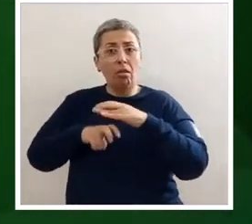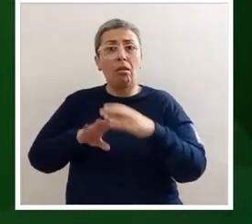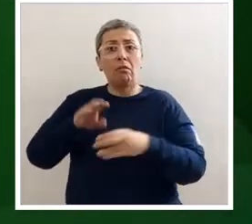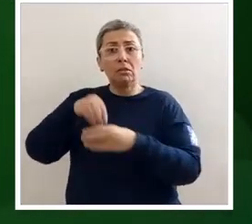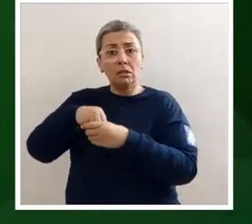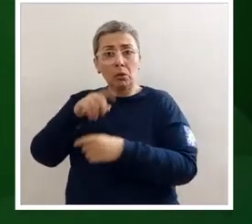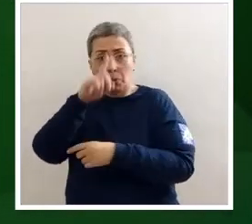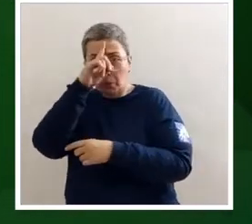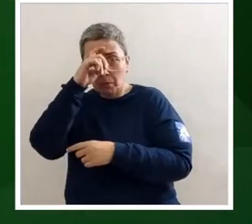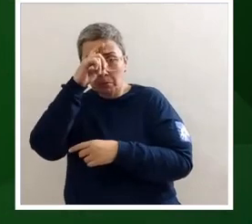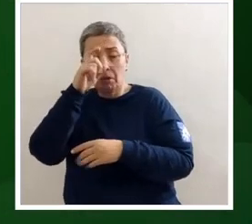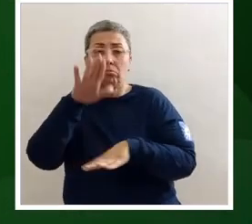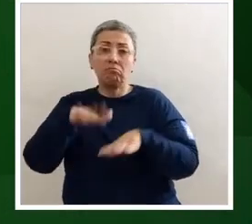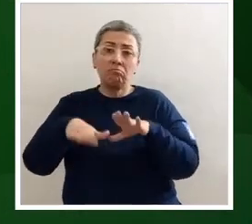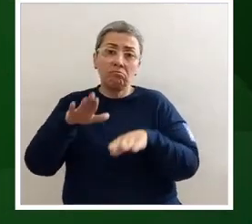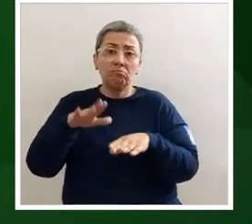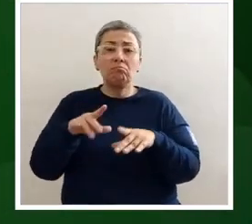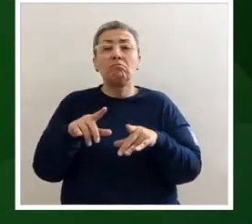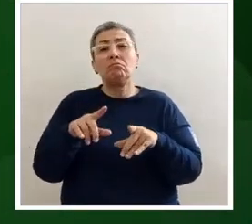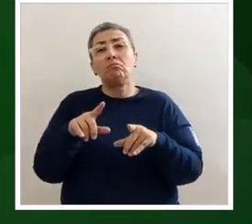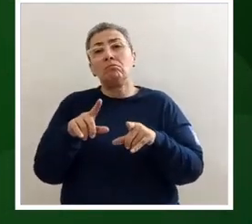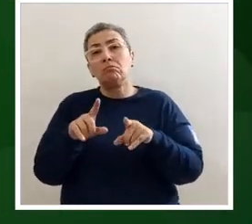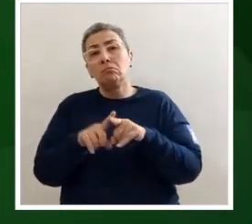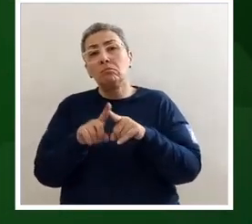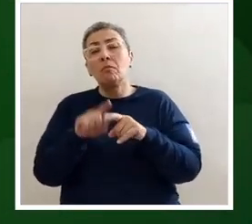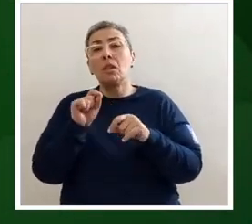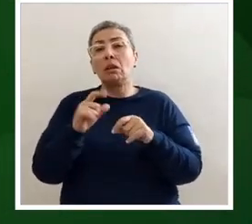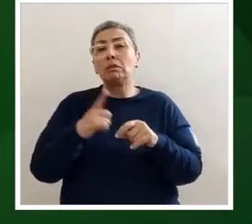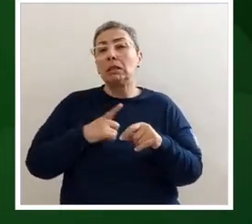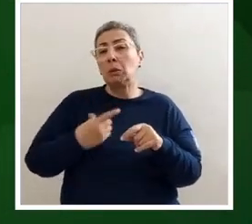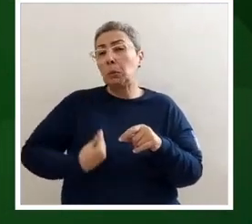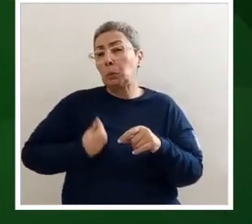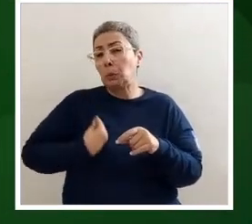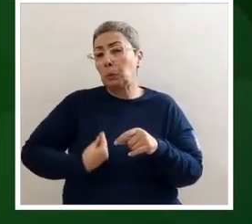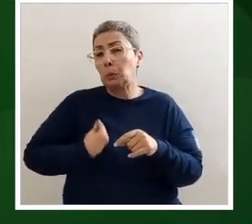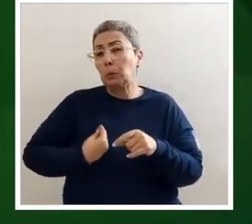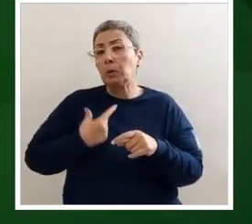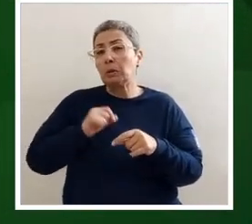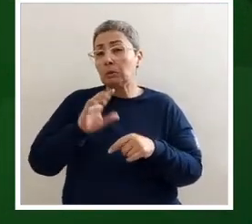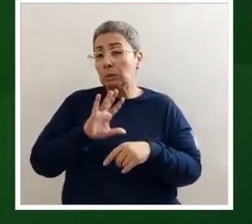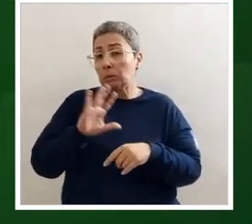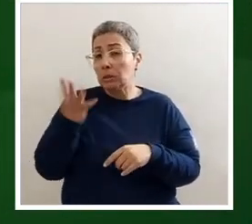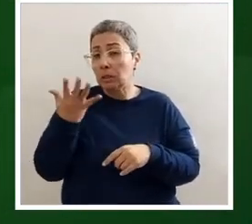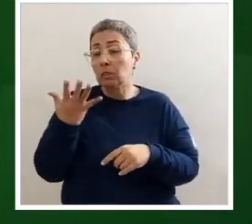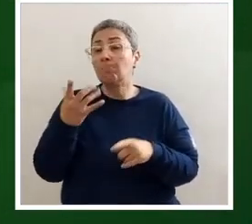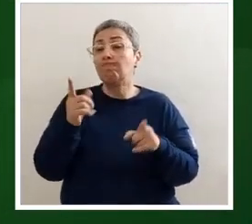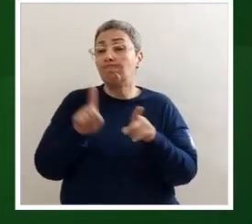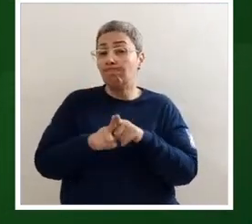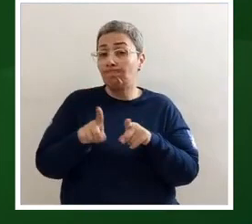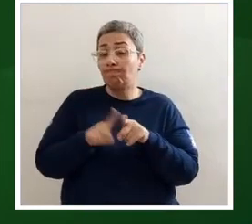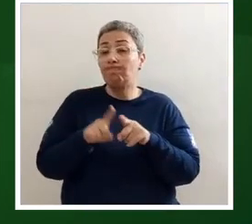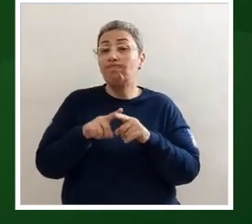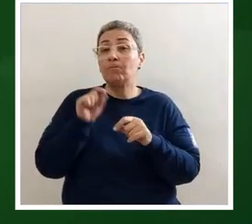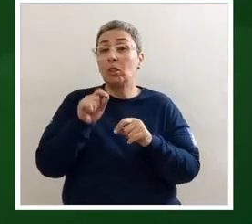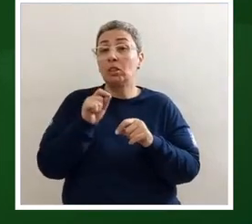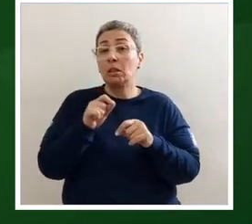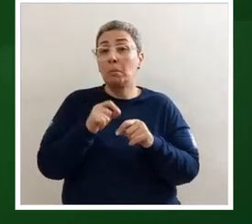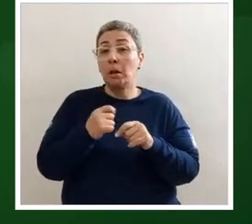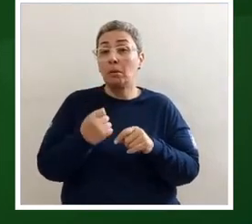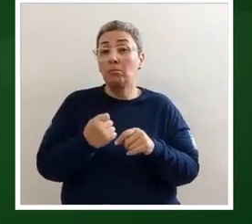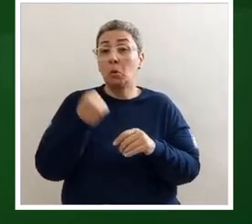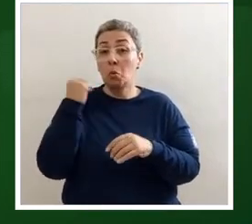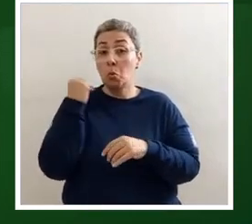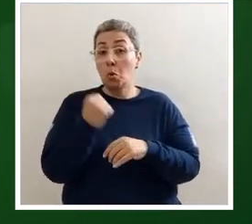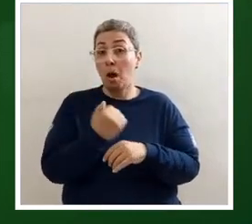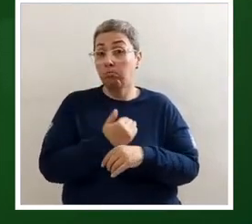hospital muitas vezes nós tivemos situações inclusive de assassinatos